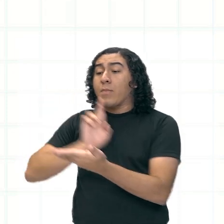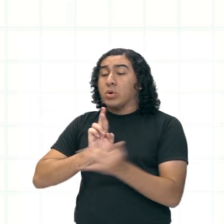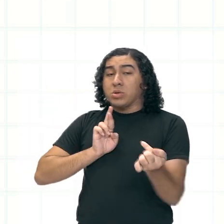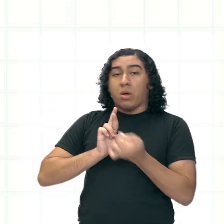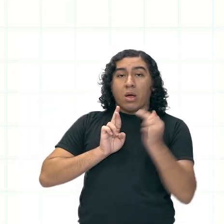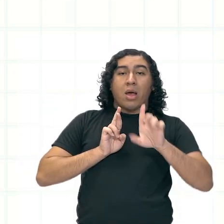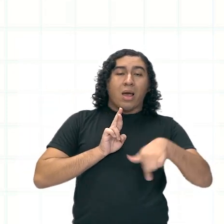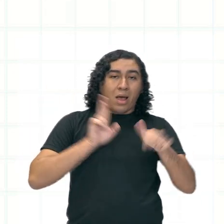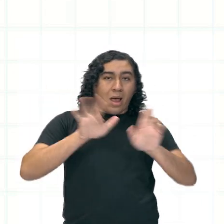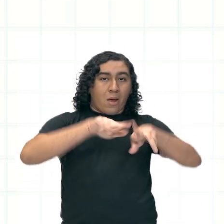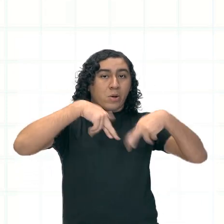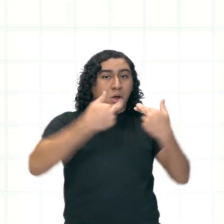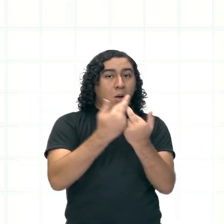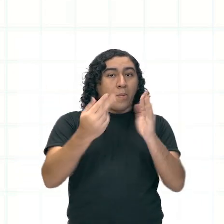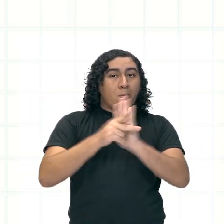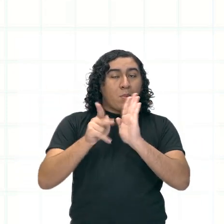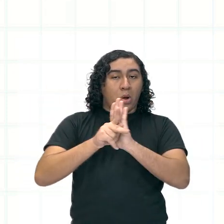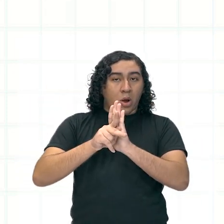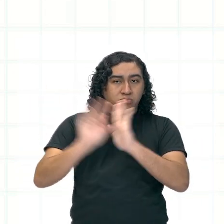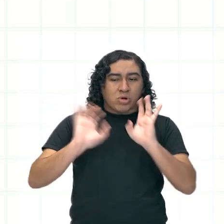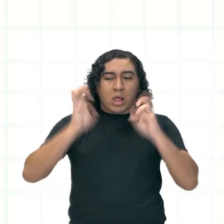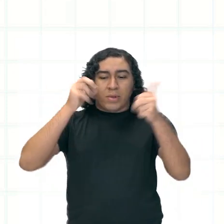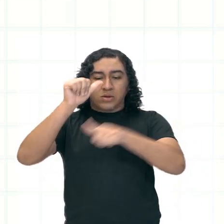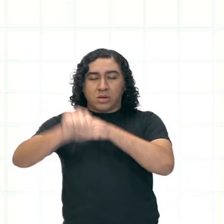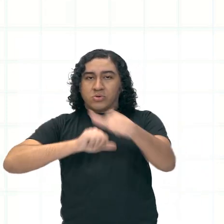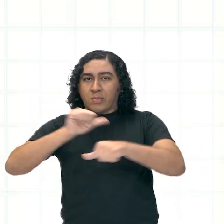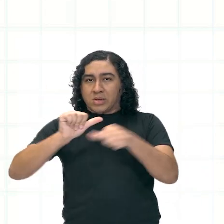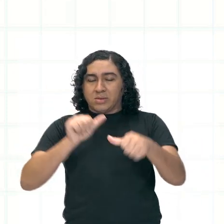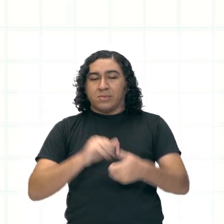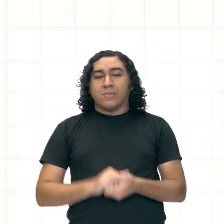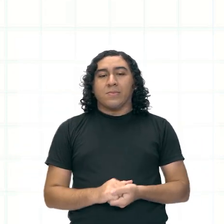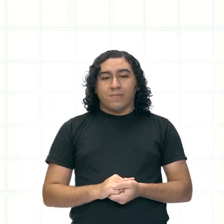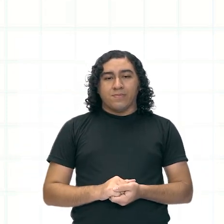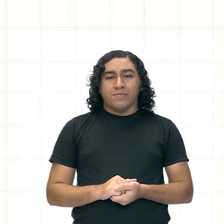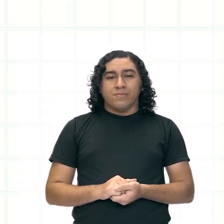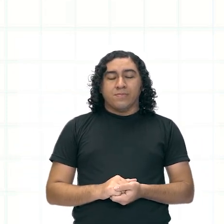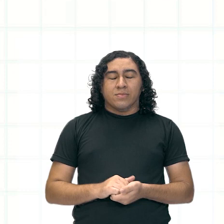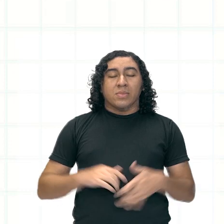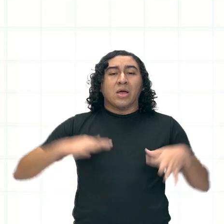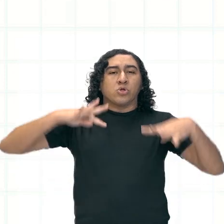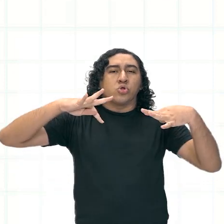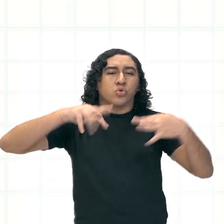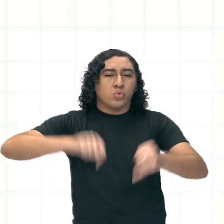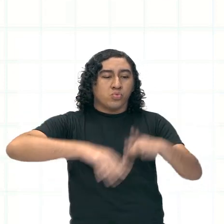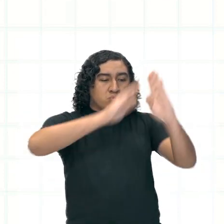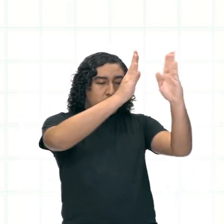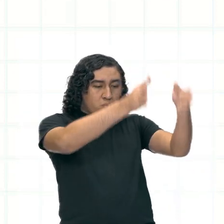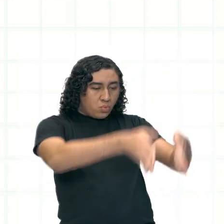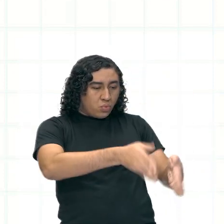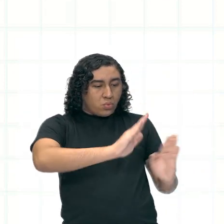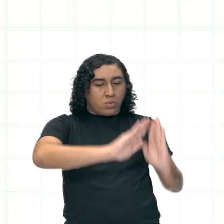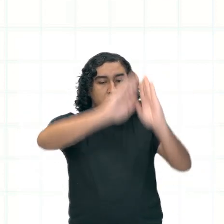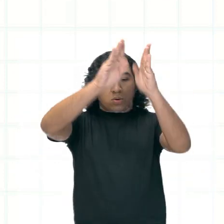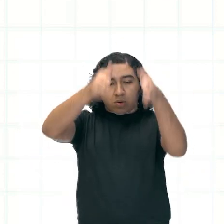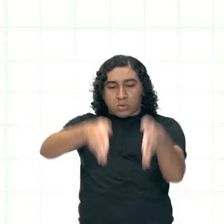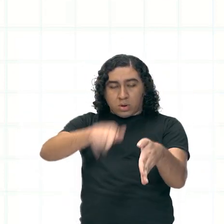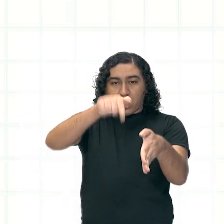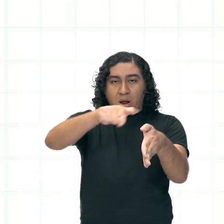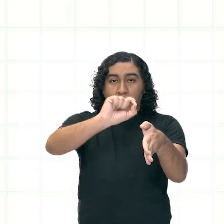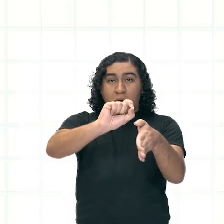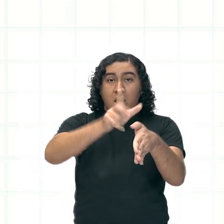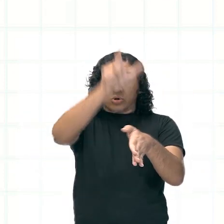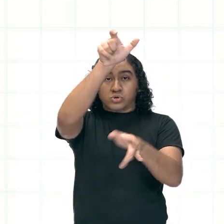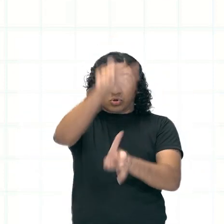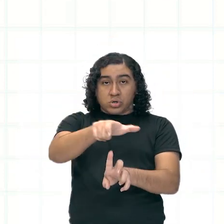Mudanças Climáticas de 2023. Desse enunciado todinho aqui, que é o sujeito da nossa oração, destacando